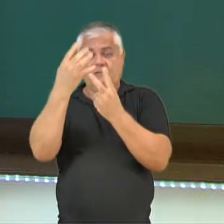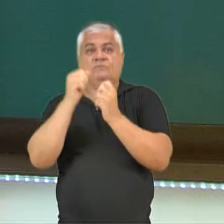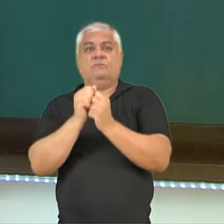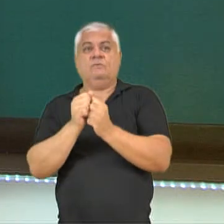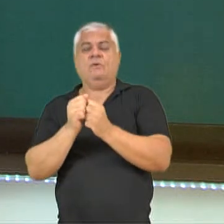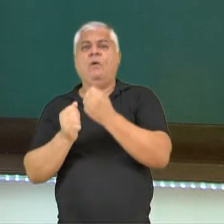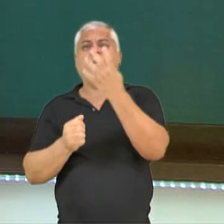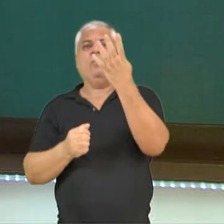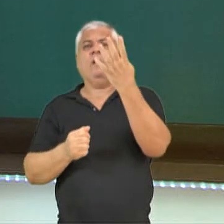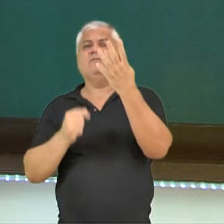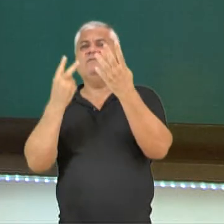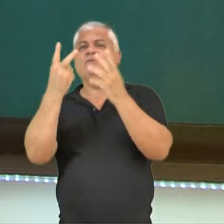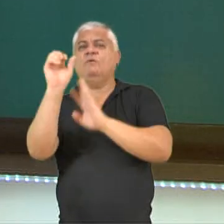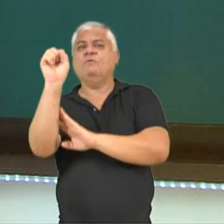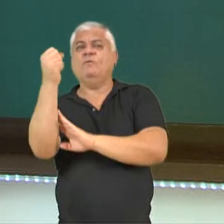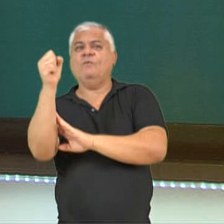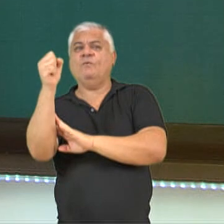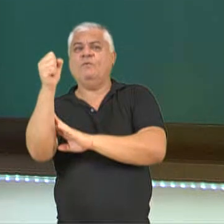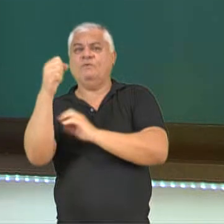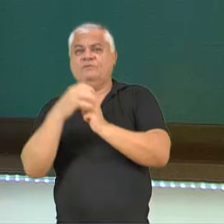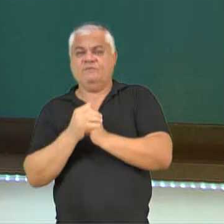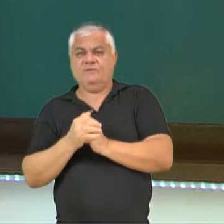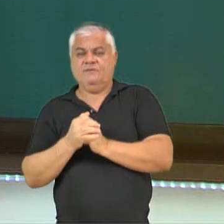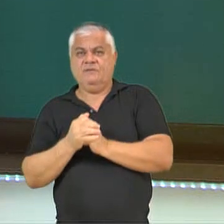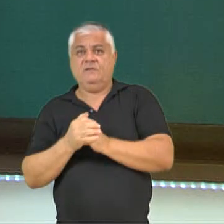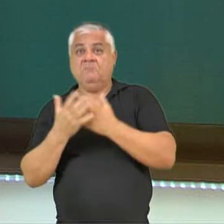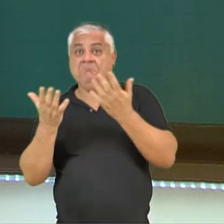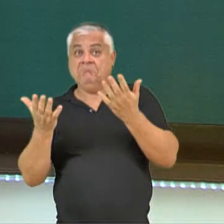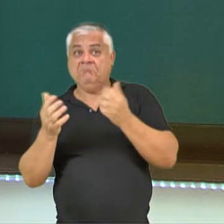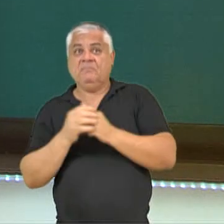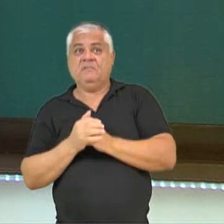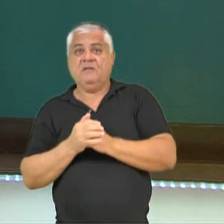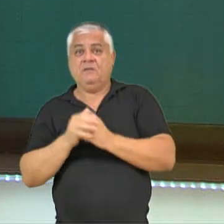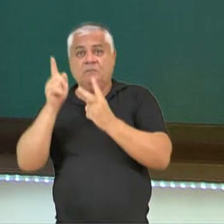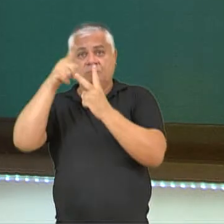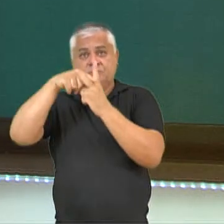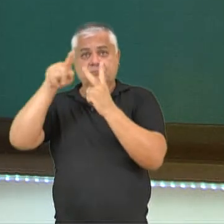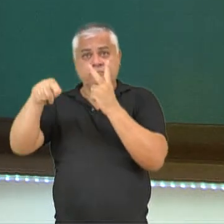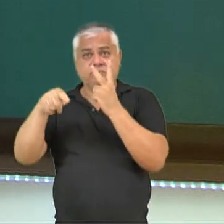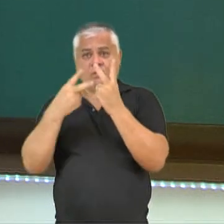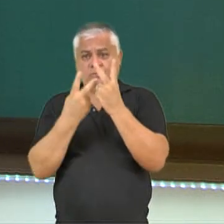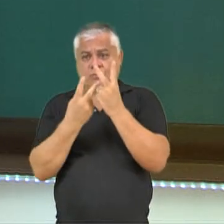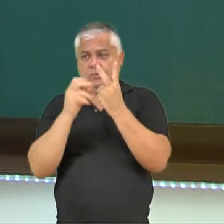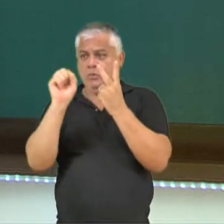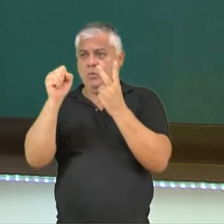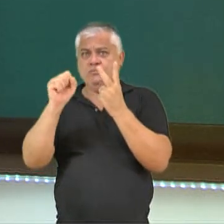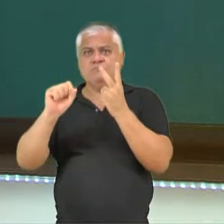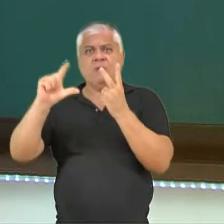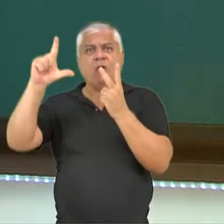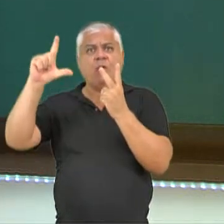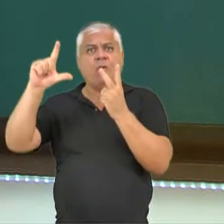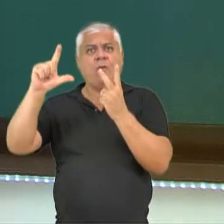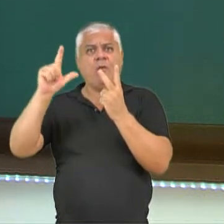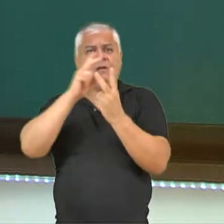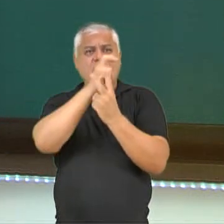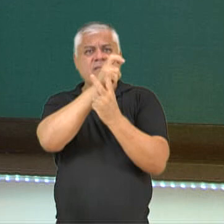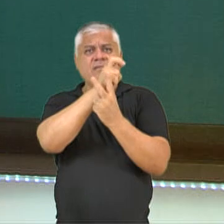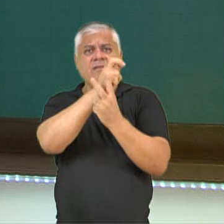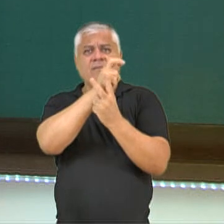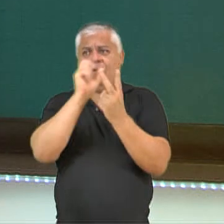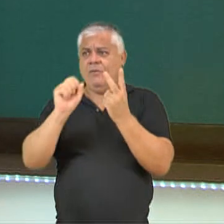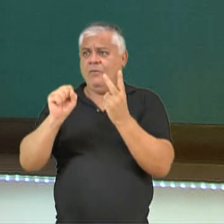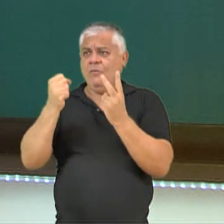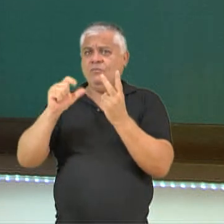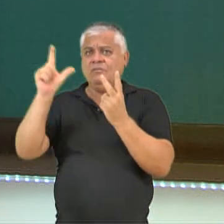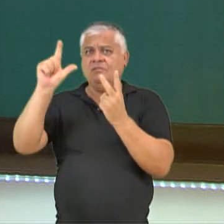4 vezes 2, 8. Então, se você reparar, o expoente da base é maior do que o índice da raiz. Então, significa que alguns eu vou conseguir